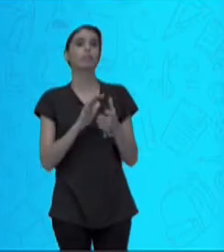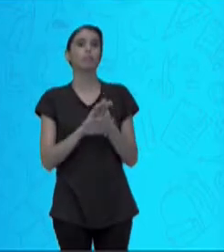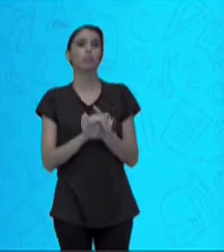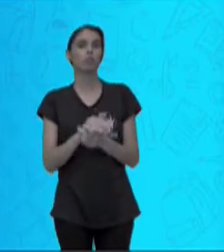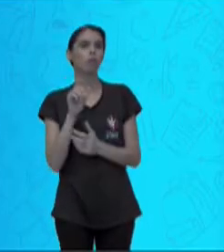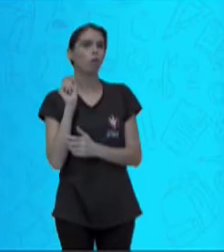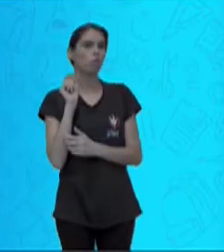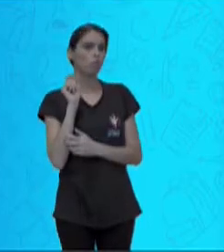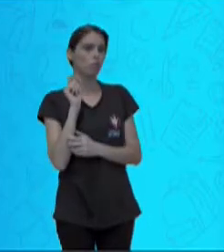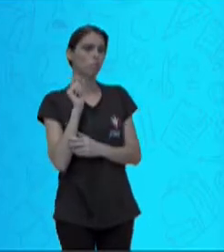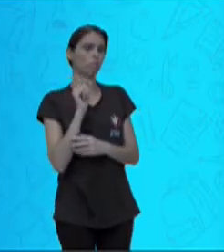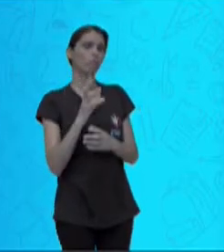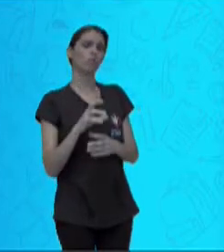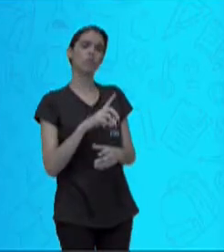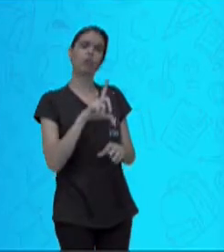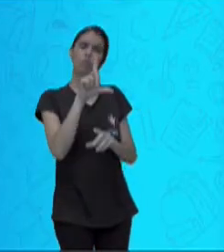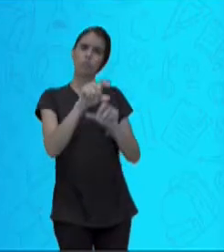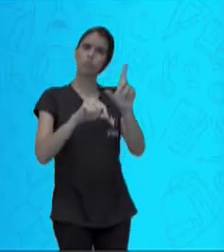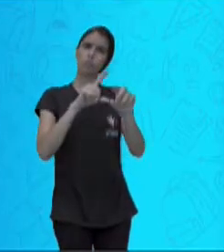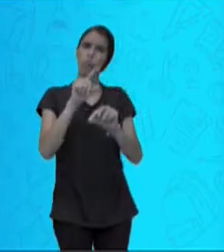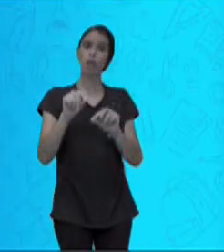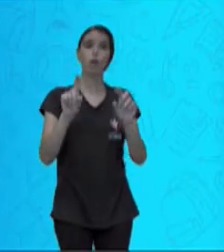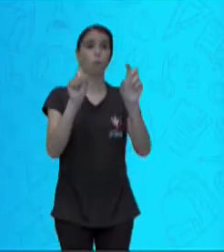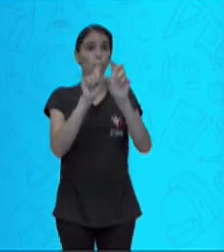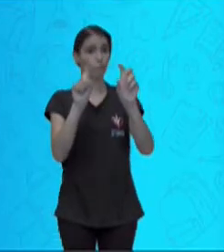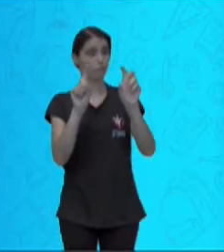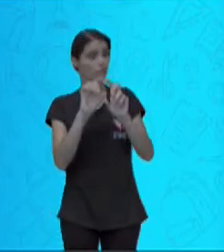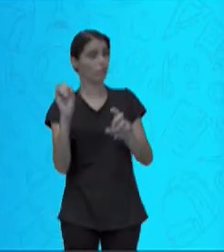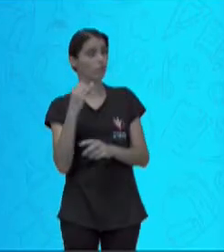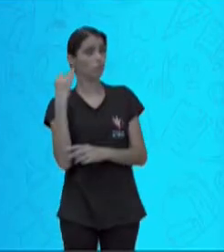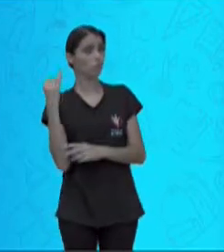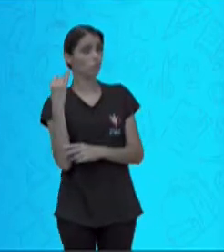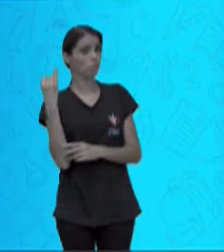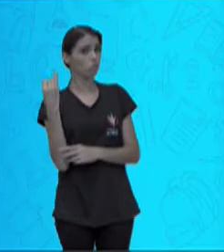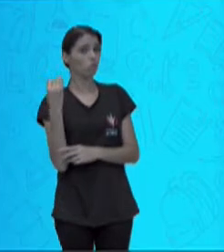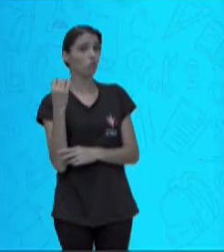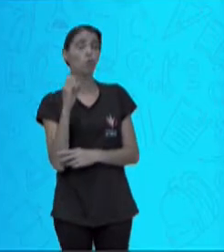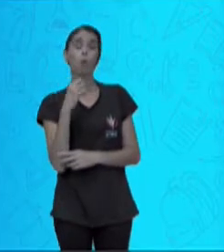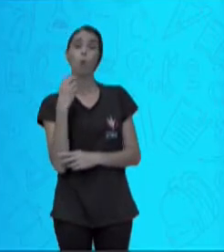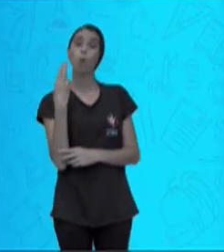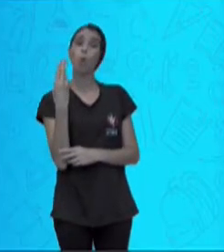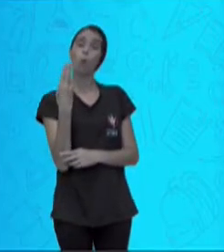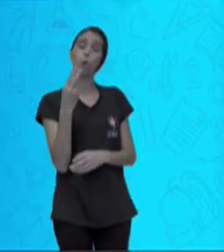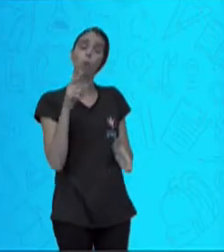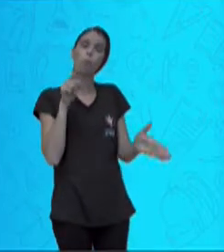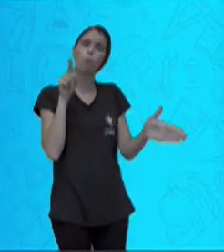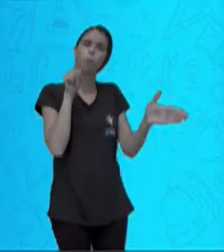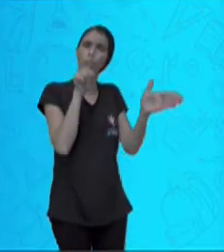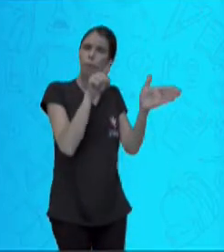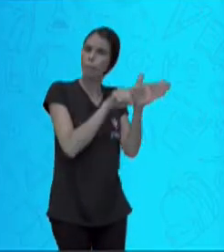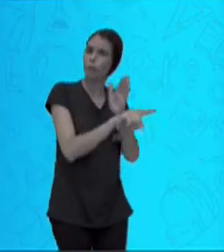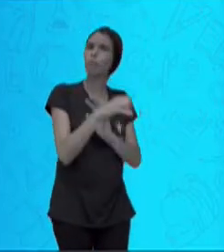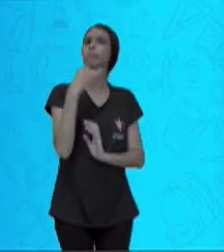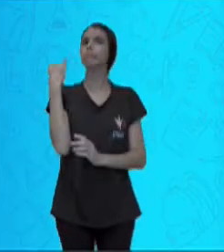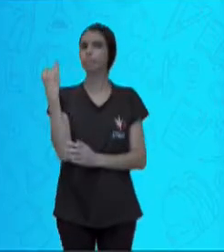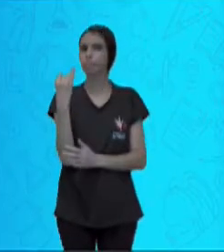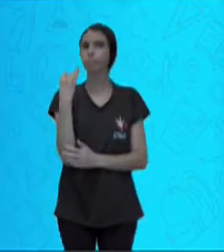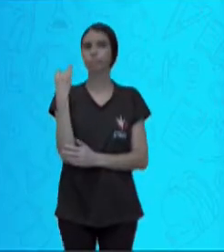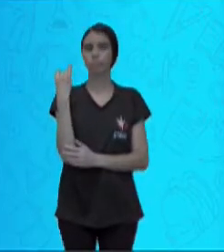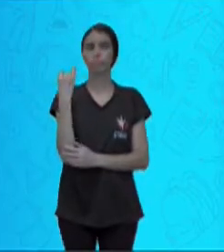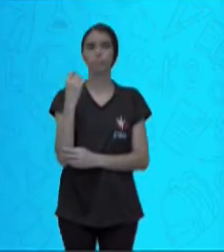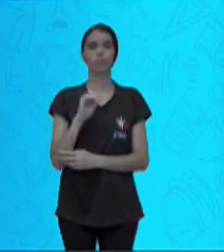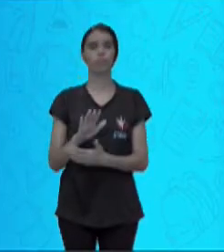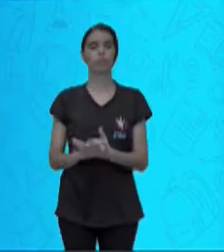podendo ser uma frase criativa ou uma pergunta interessante. Logo após, temos a